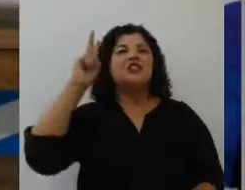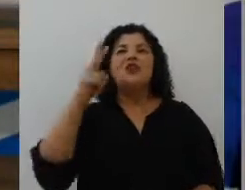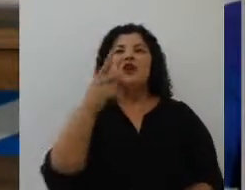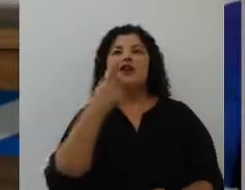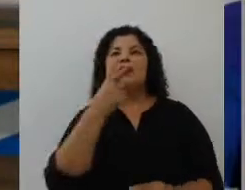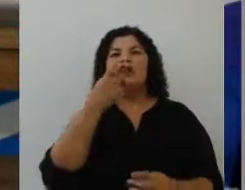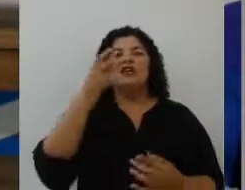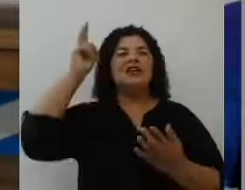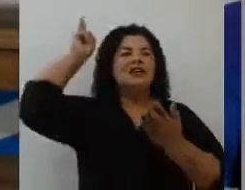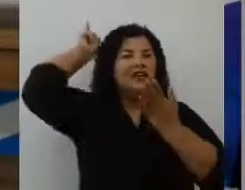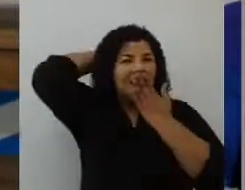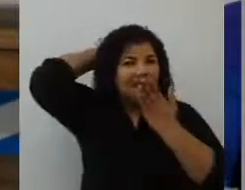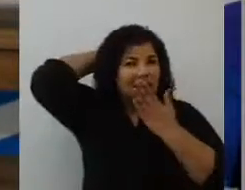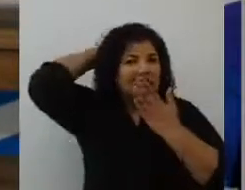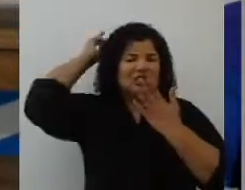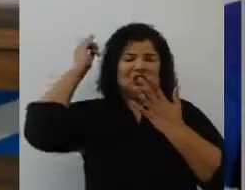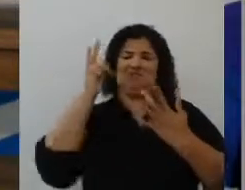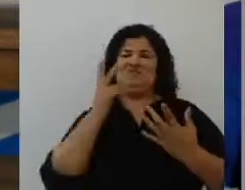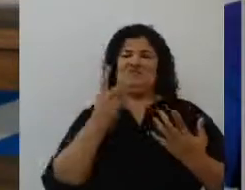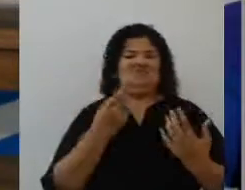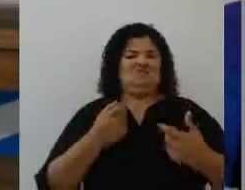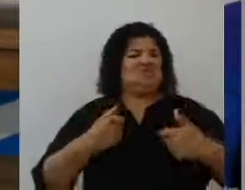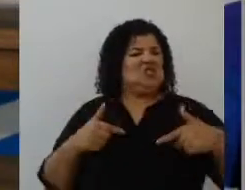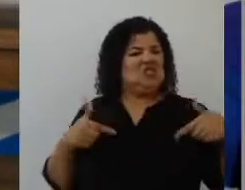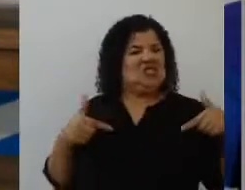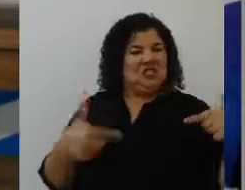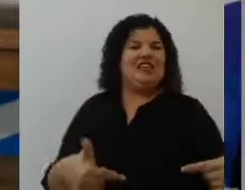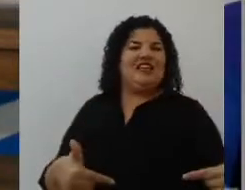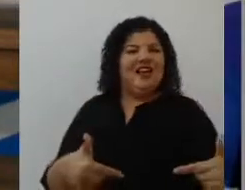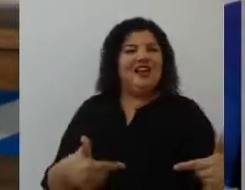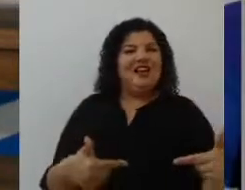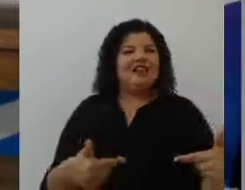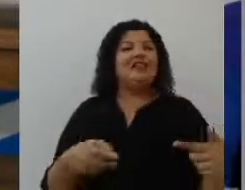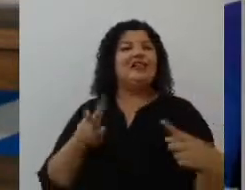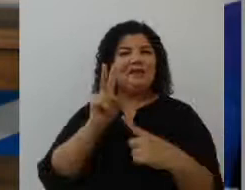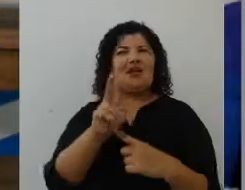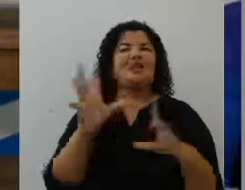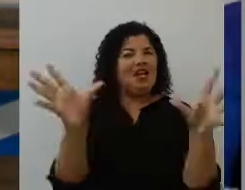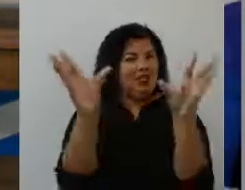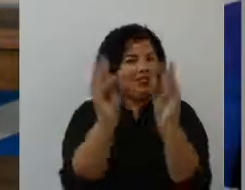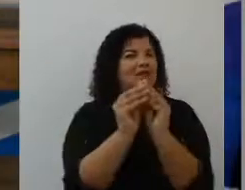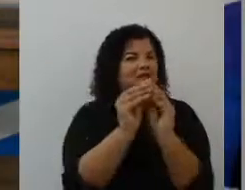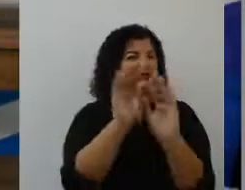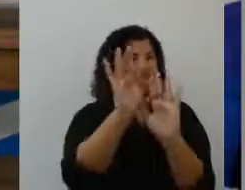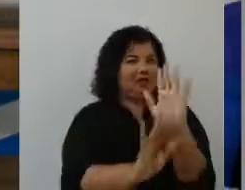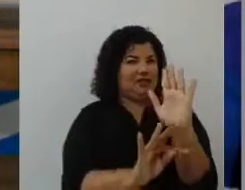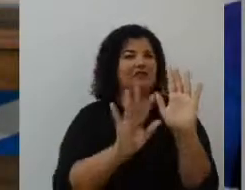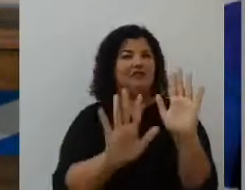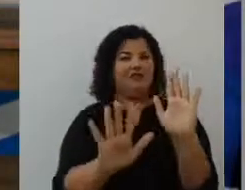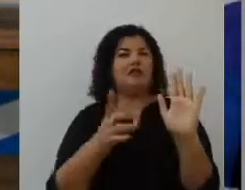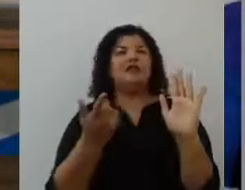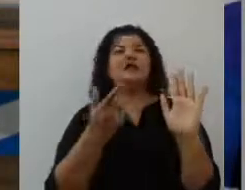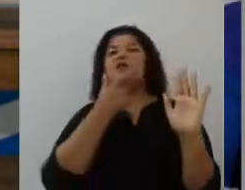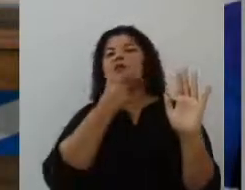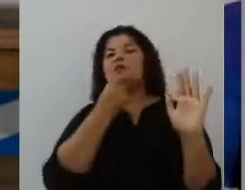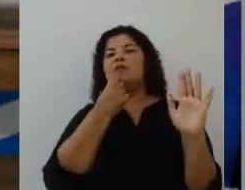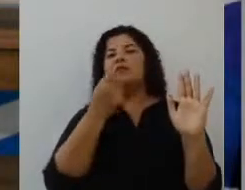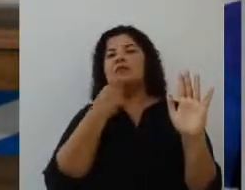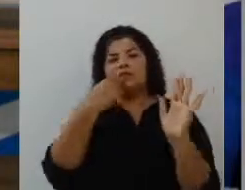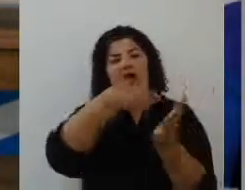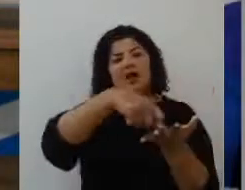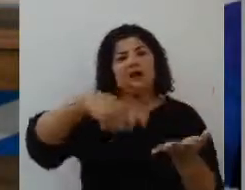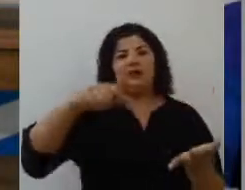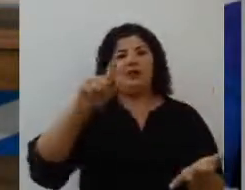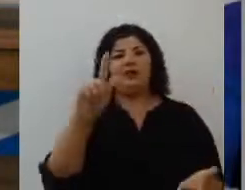guerreiro, né? O texto é bem grande, gente, mas a gente tem pouco tempo, mas eu quero analisar só um pouquinho deles com vocês. Então, Gonçalves Dias, veja a